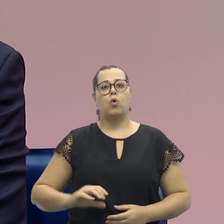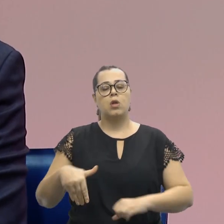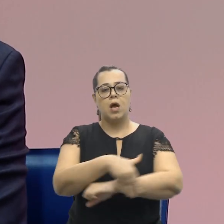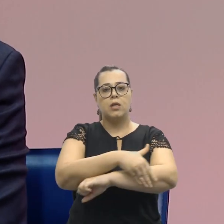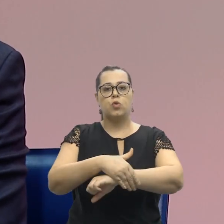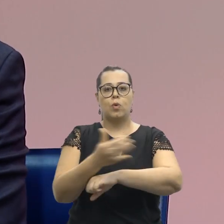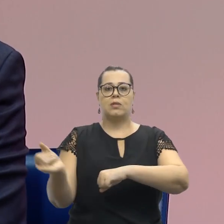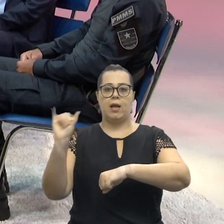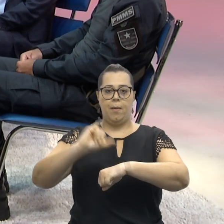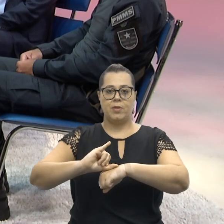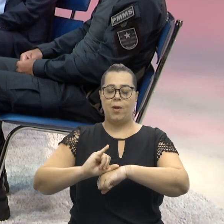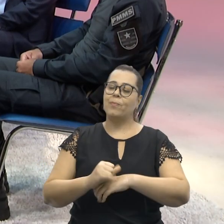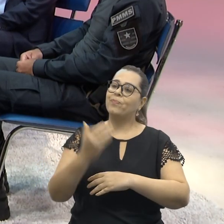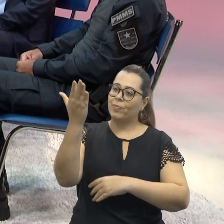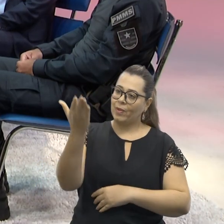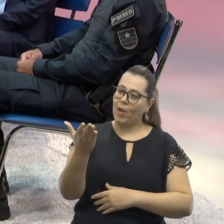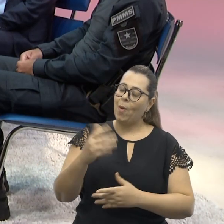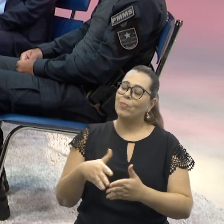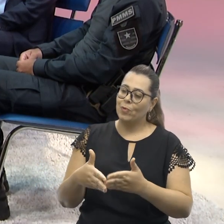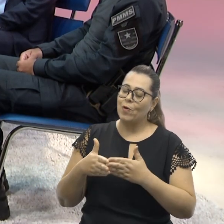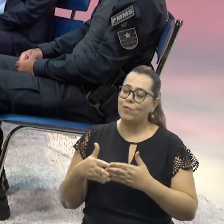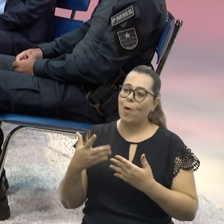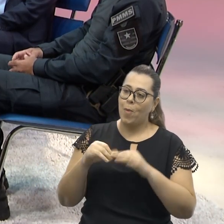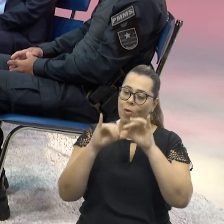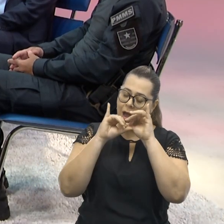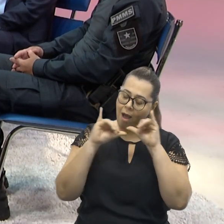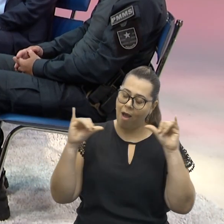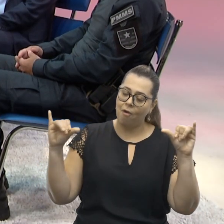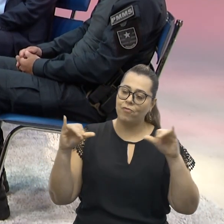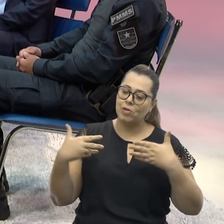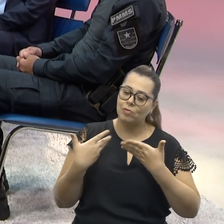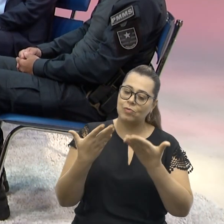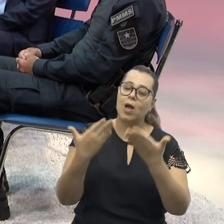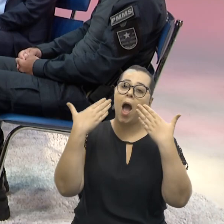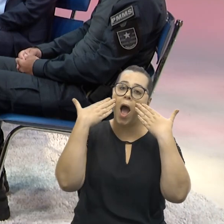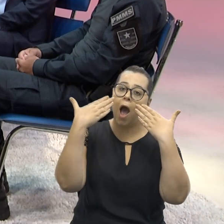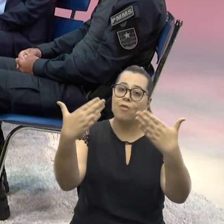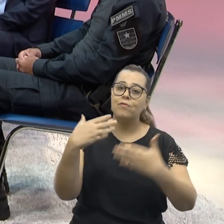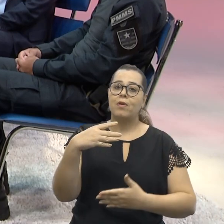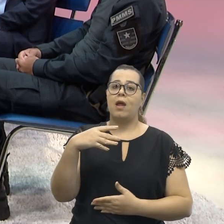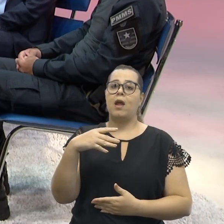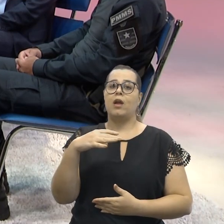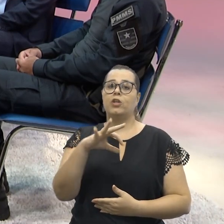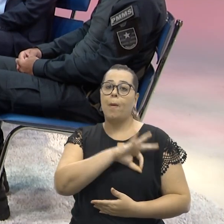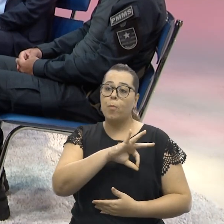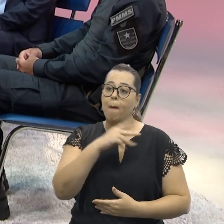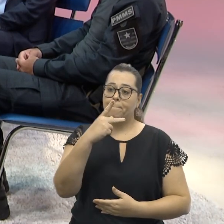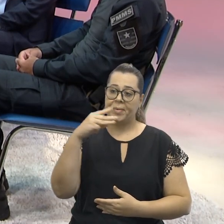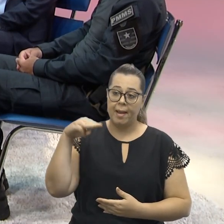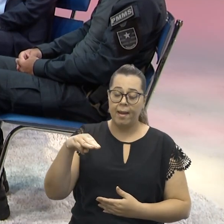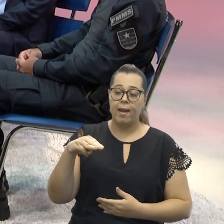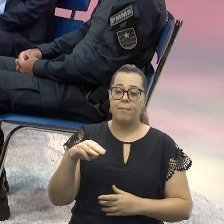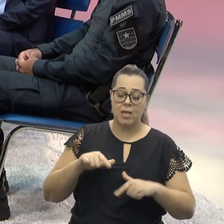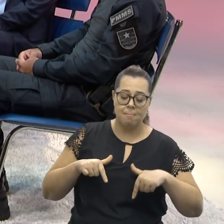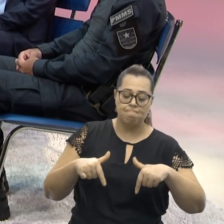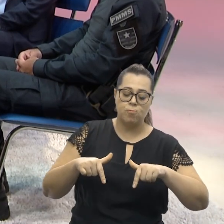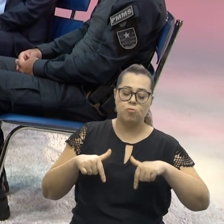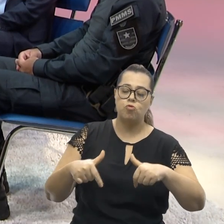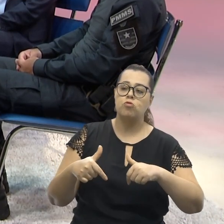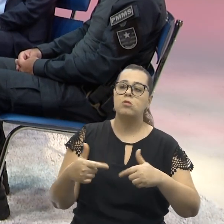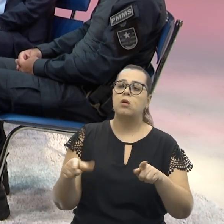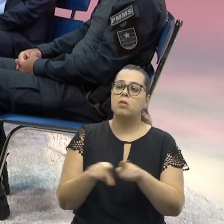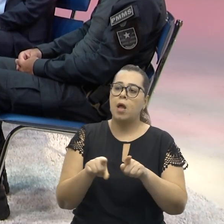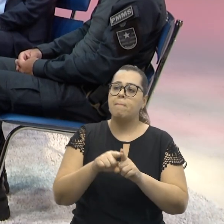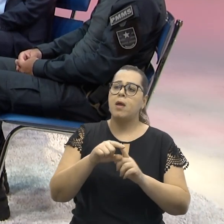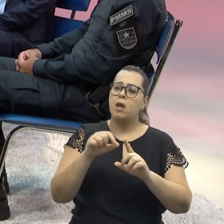cidadão nas ruas da capital. Coronel, você, por favor, deixe uma mensagem, você que ainda está aí à frente, né, nessa luta